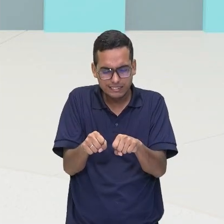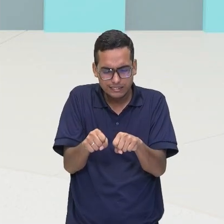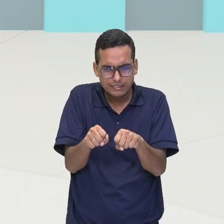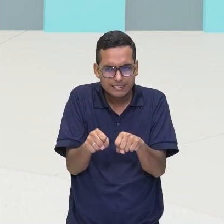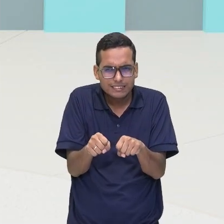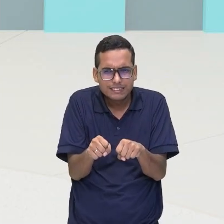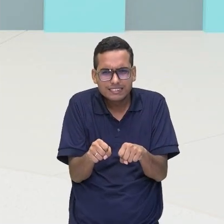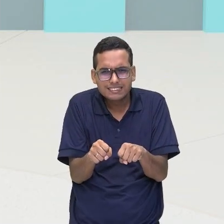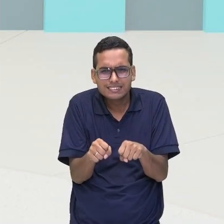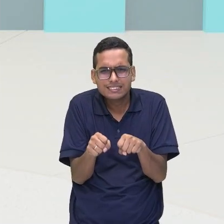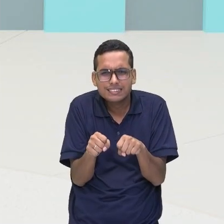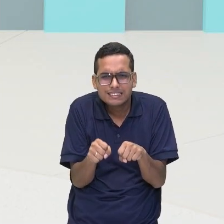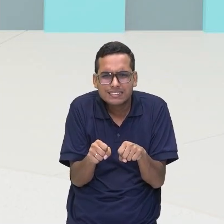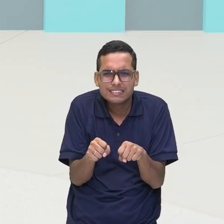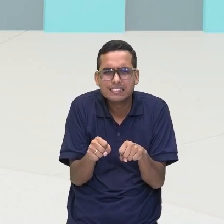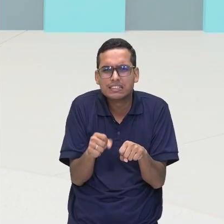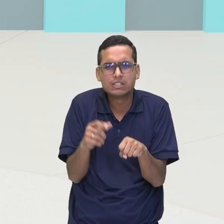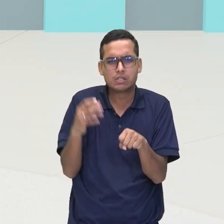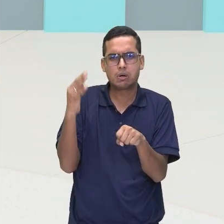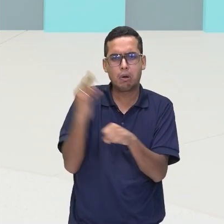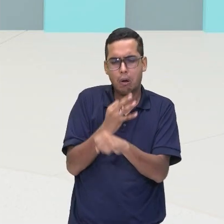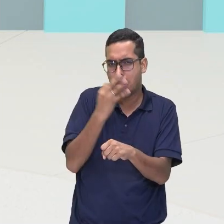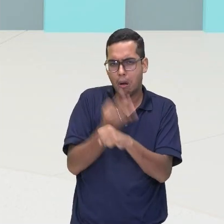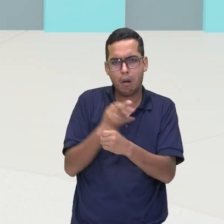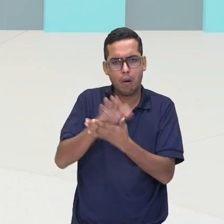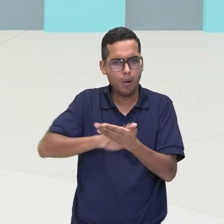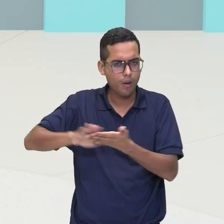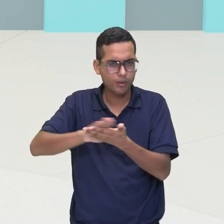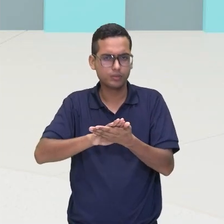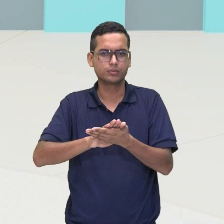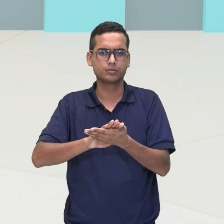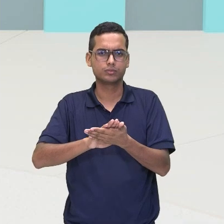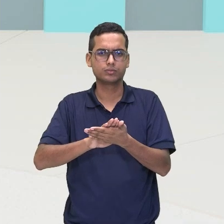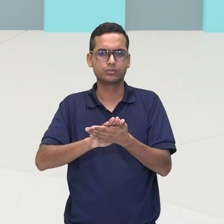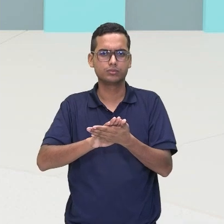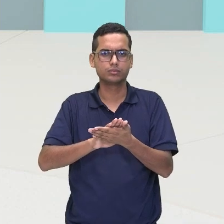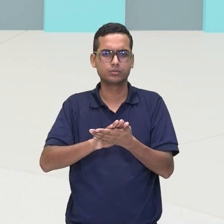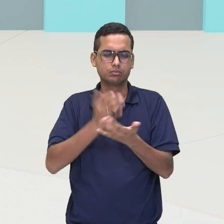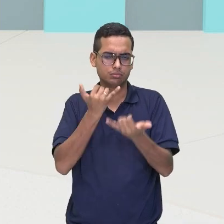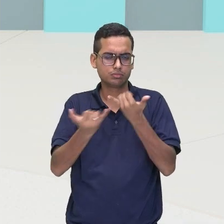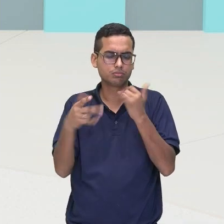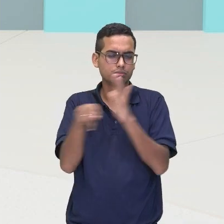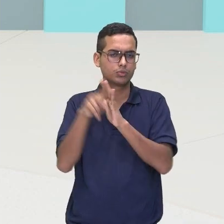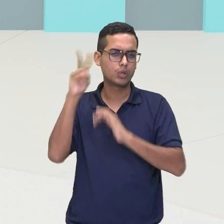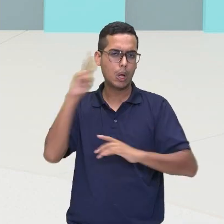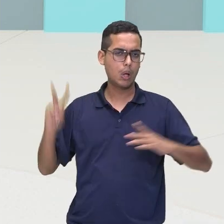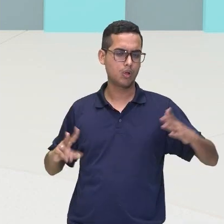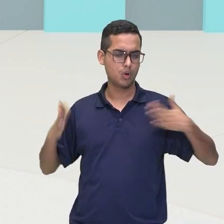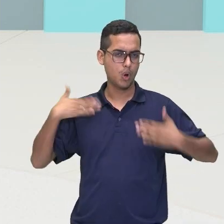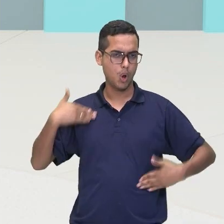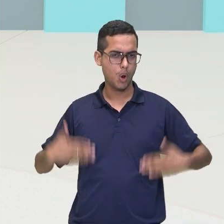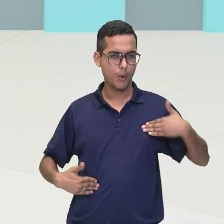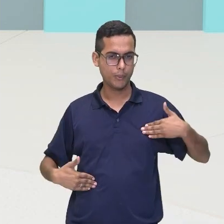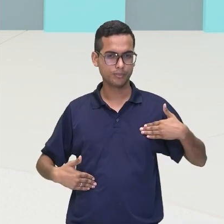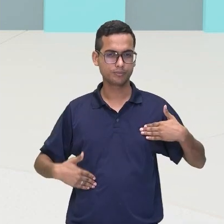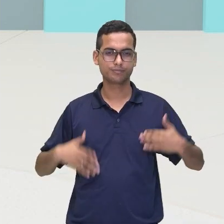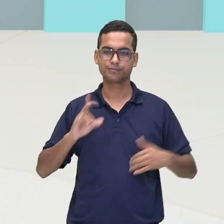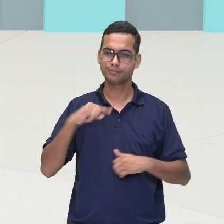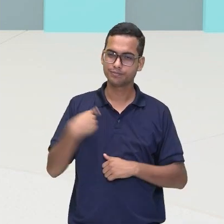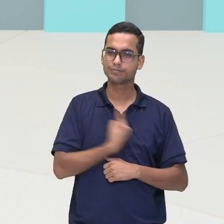pesada e nada mais segura. É como se isso fosse a história do corpo, a nossa